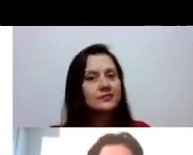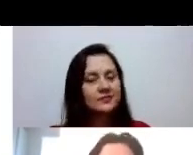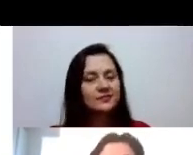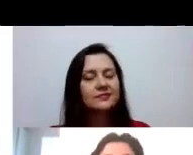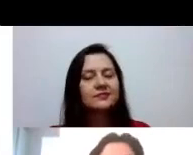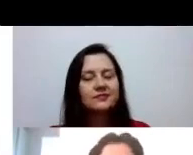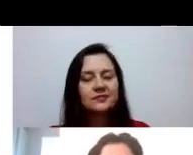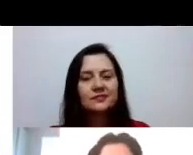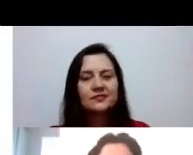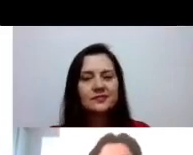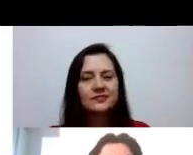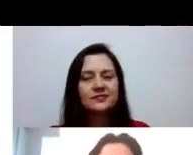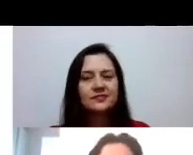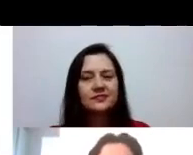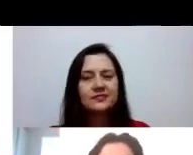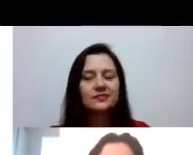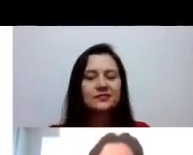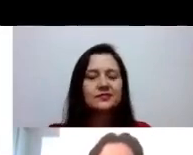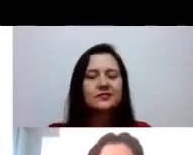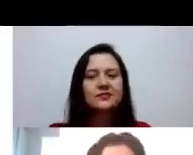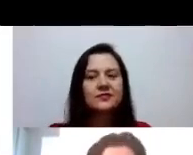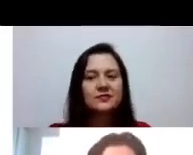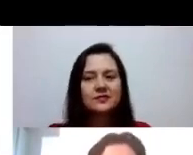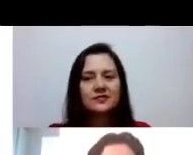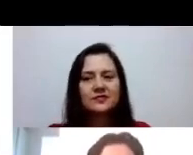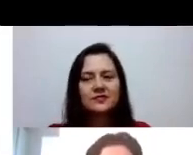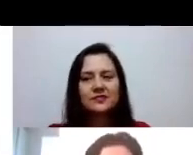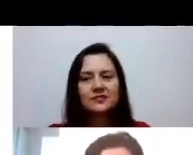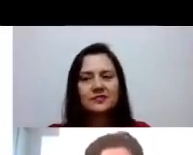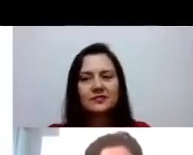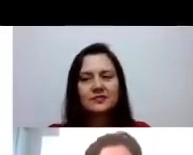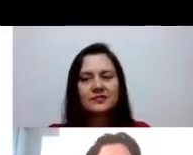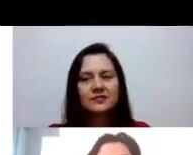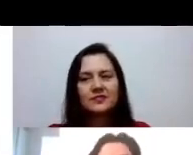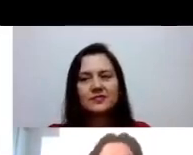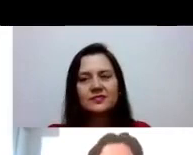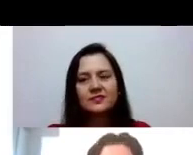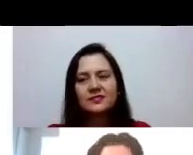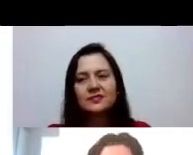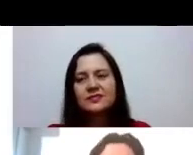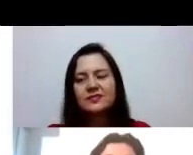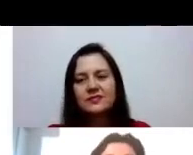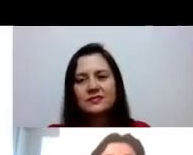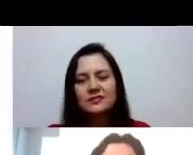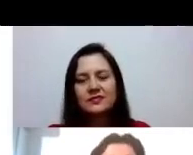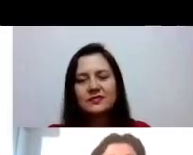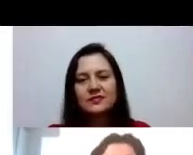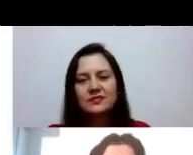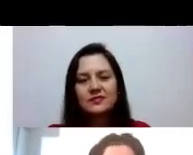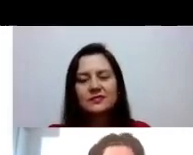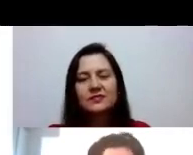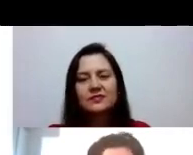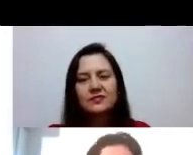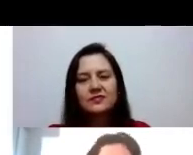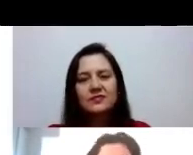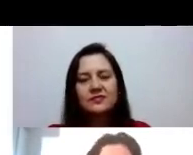ilícitos. Então, vamos pensar assim, não vou conseguir cumprir na totalidade aquilo que a lei me pede, vou falar o que eu penso